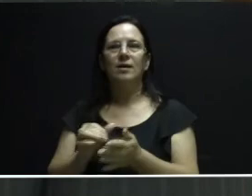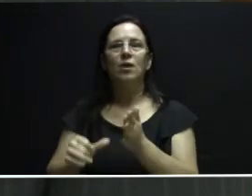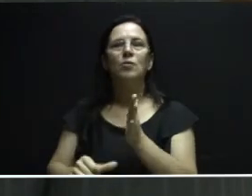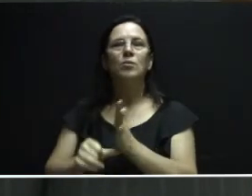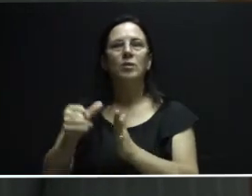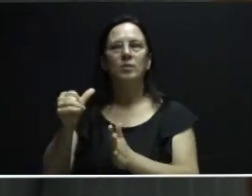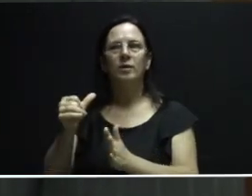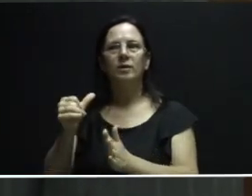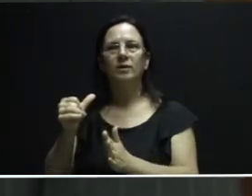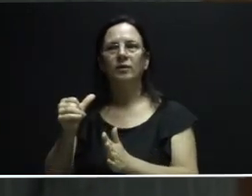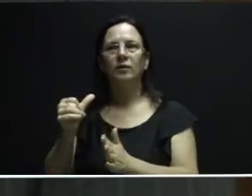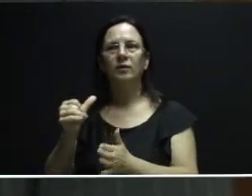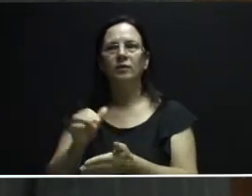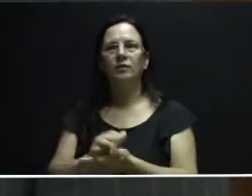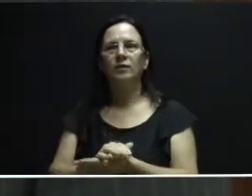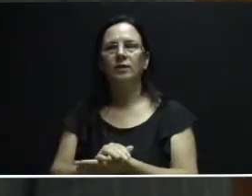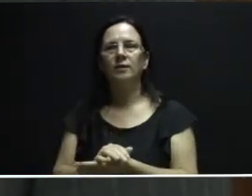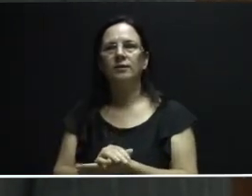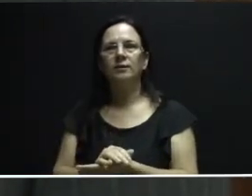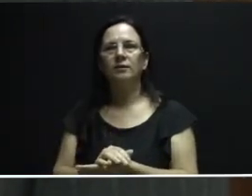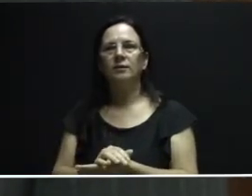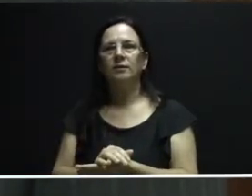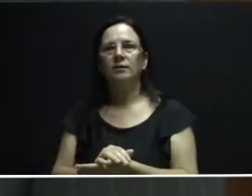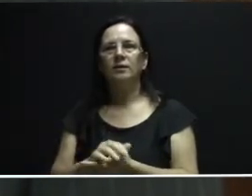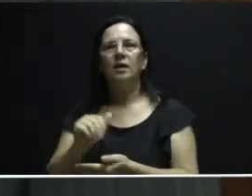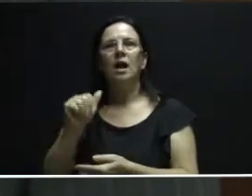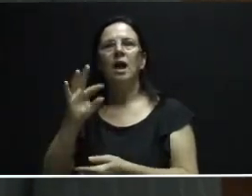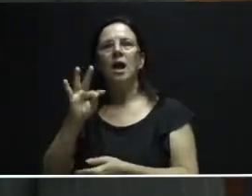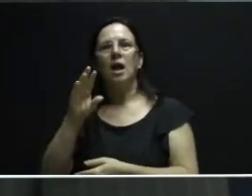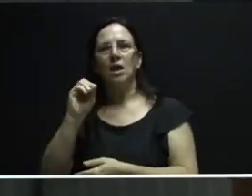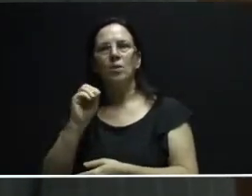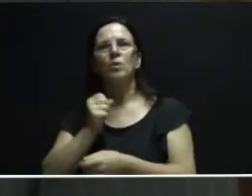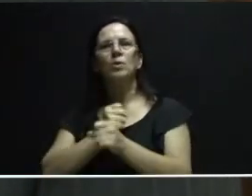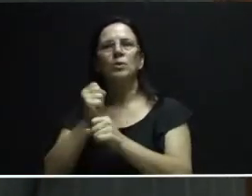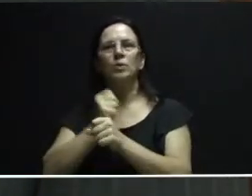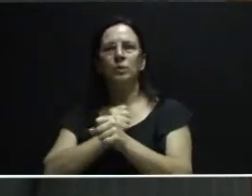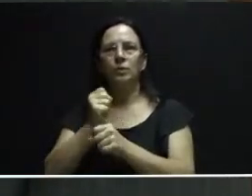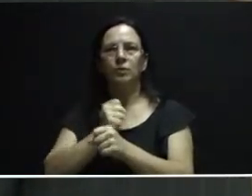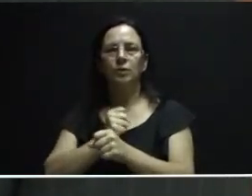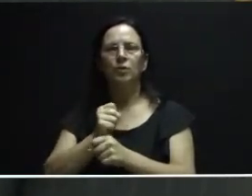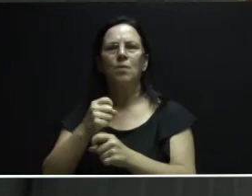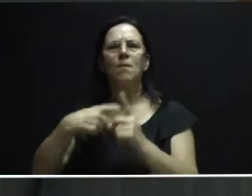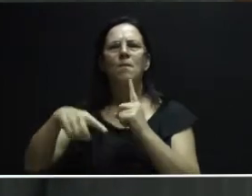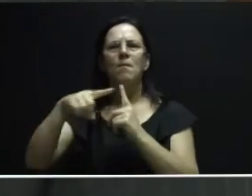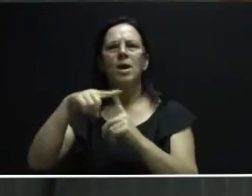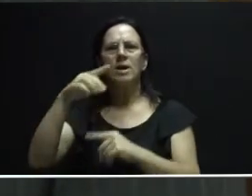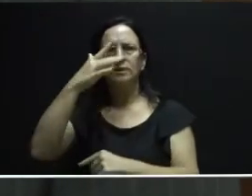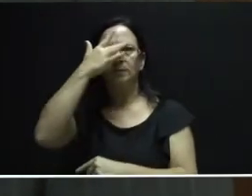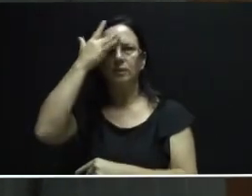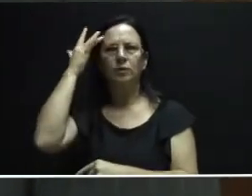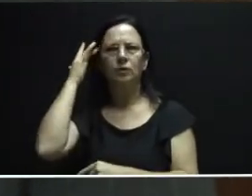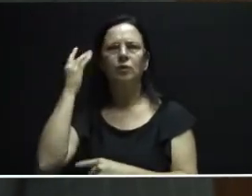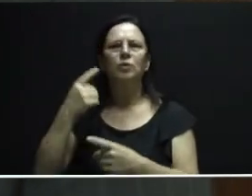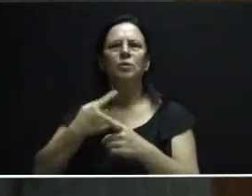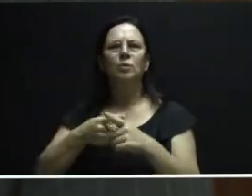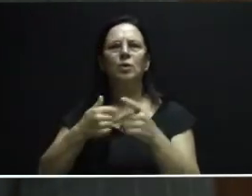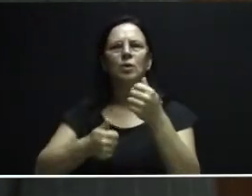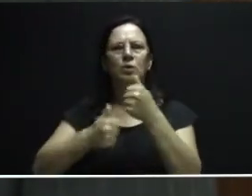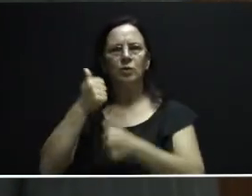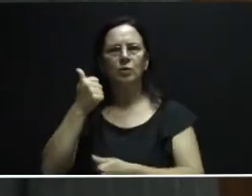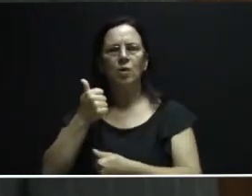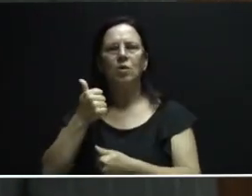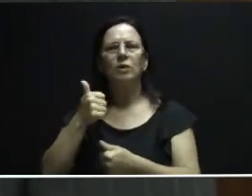o primeiro ato solene que está sendo realizado. A nossa ideia é que todo ano a gente possa homenagear mais pessoas, porque o esporte ele tem